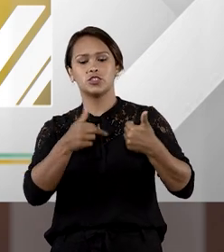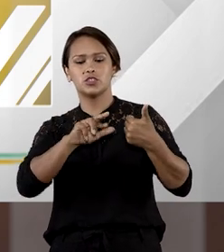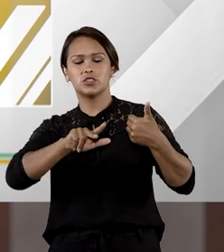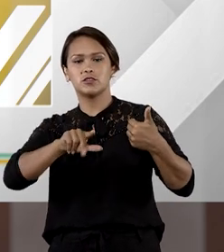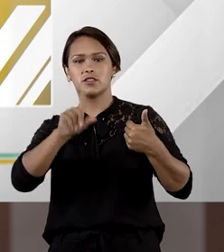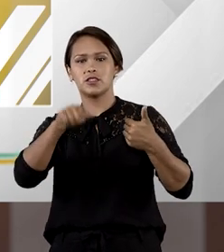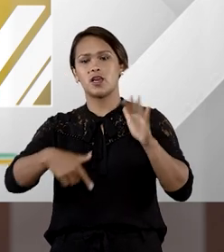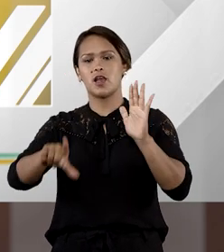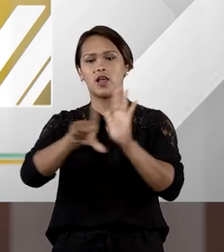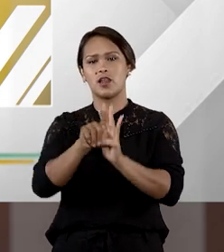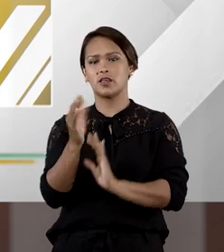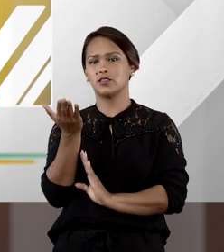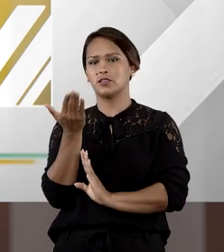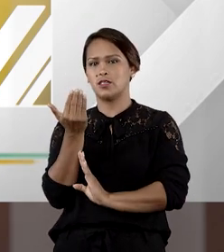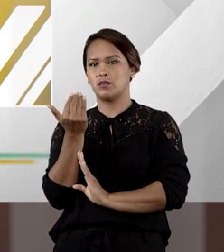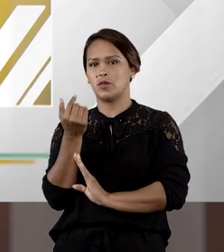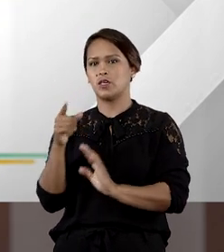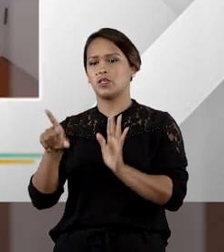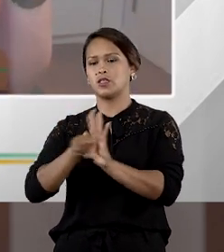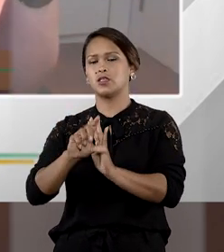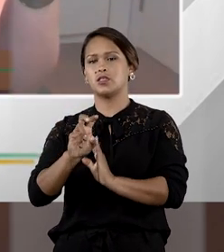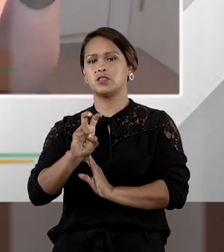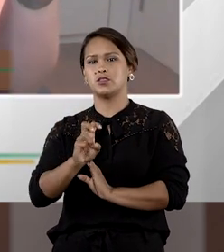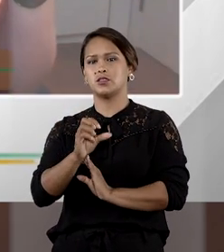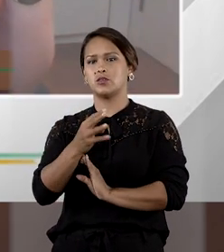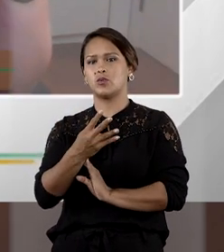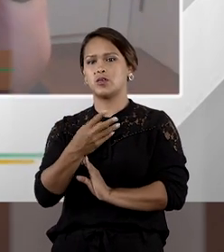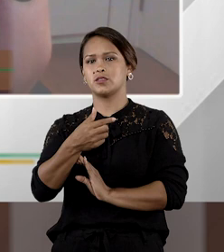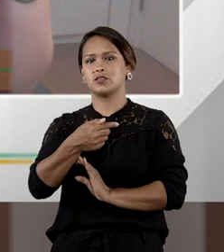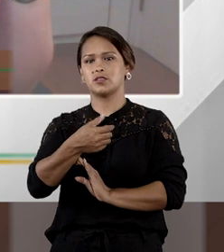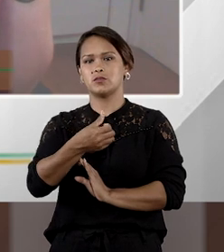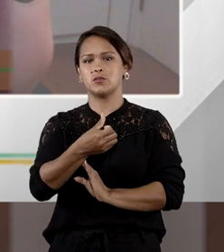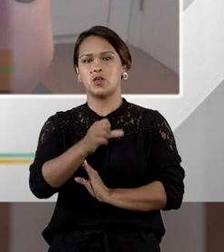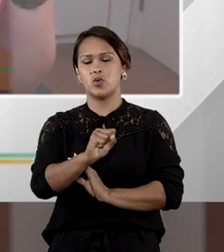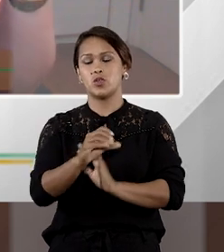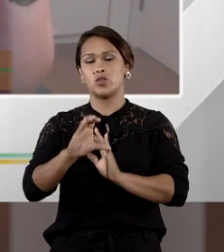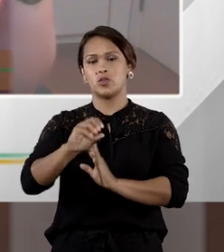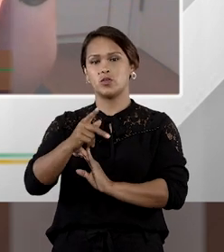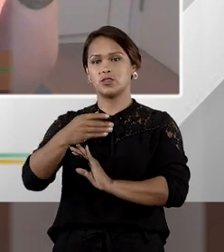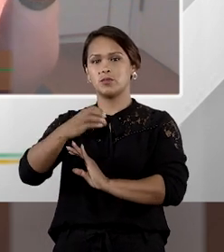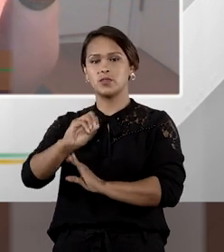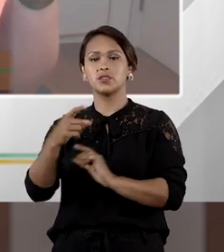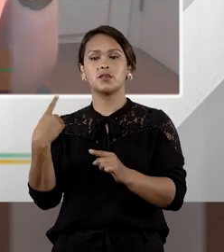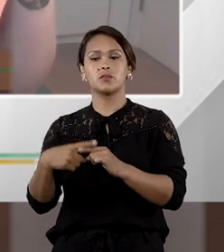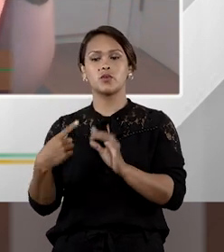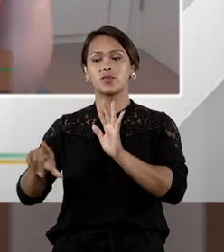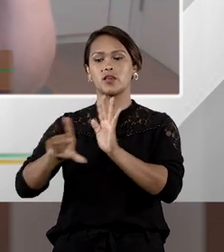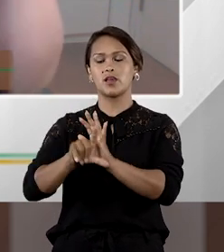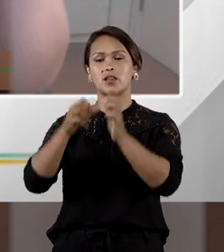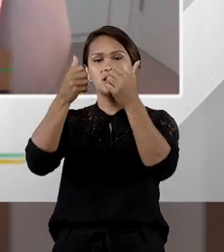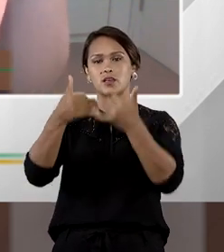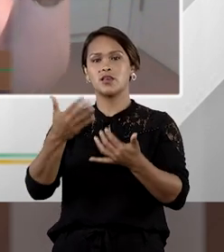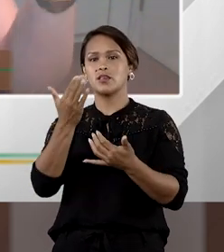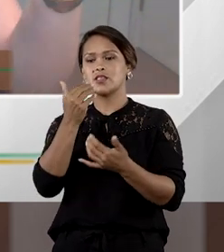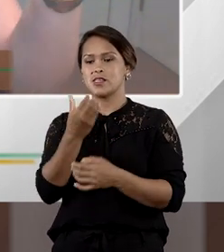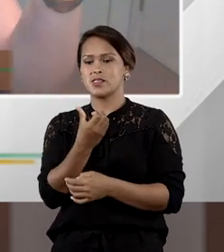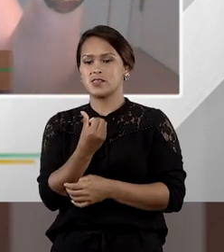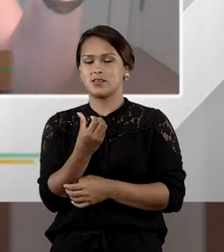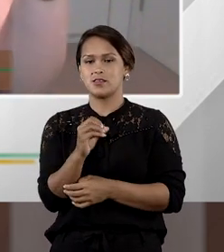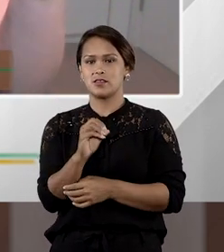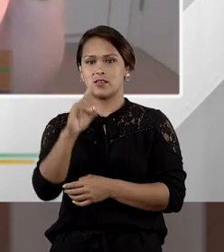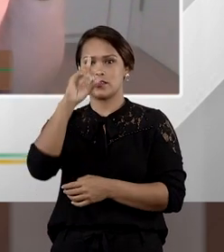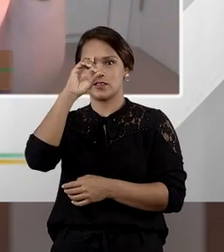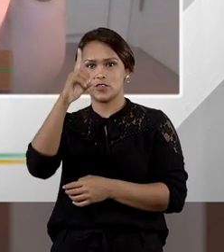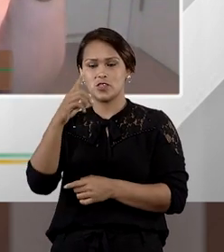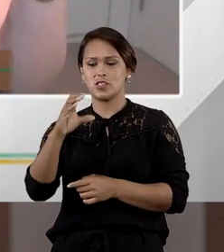dissonância entre a Lei de Alimentos, Lei 547.868, e o Código de Processo Civil. Porque a Lei de Alimentos fala até 60 dias.